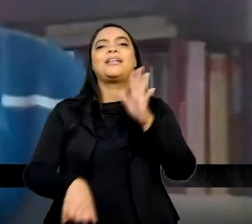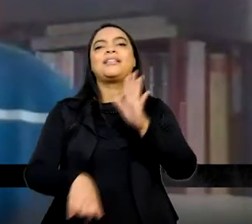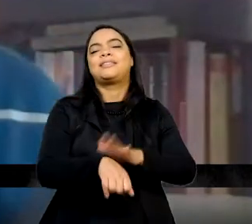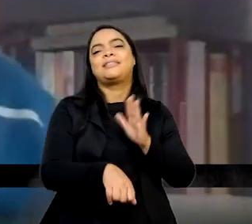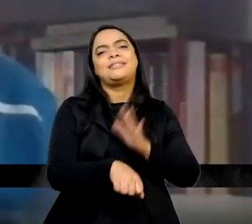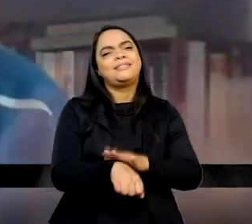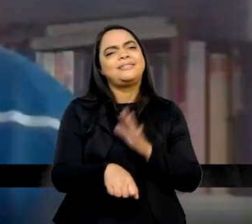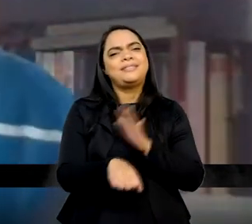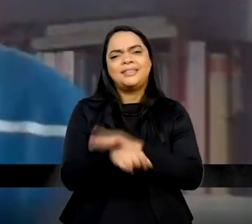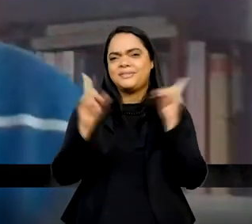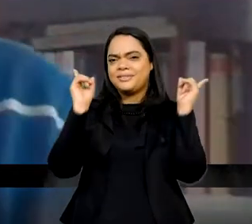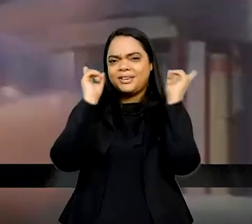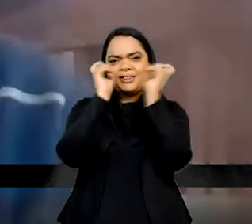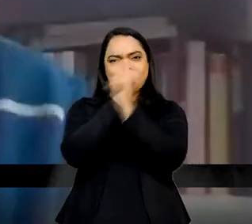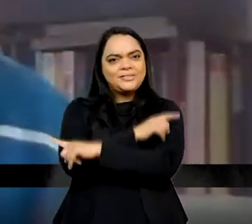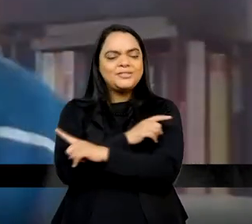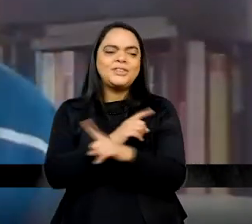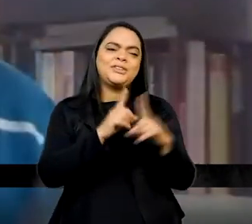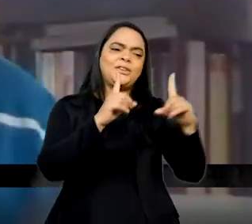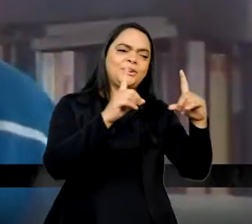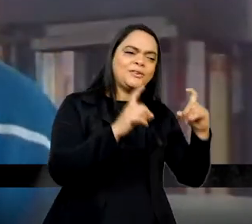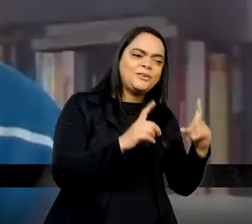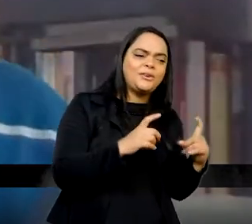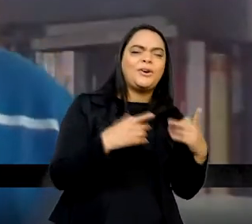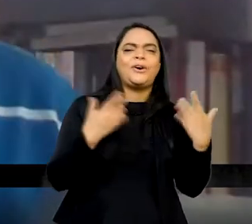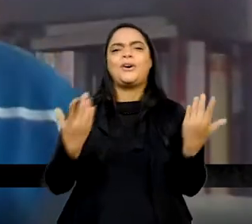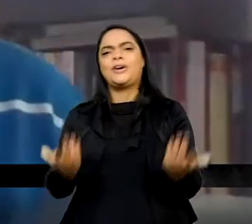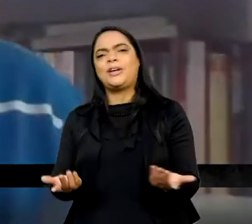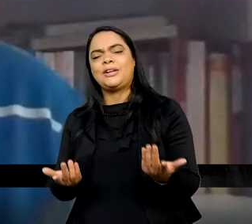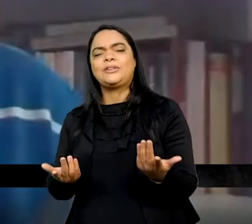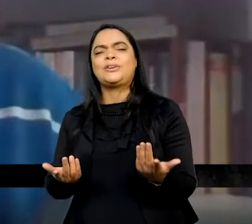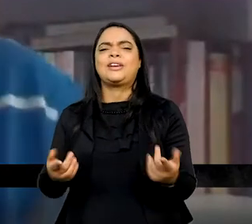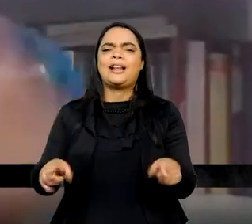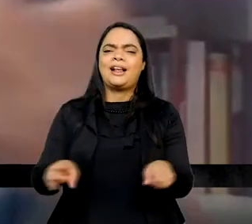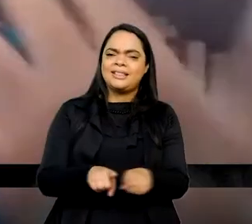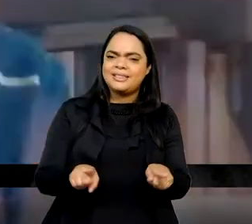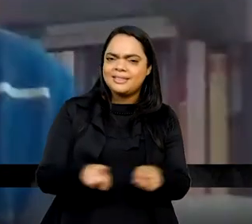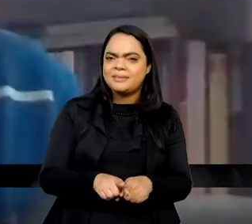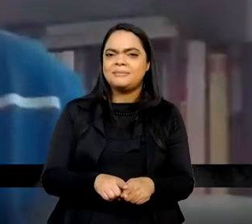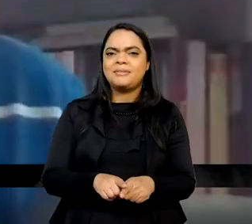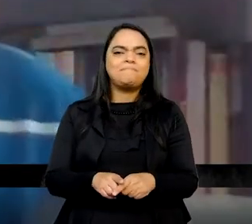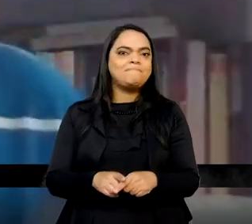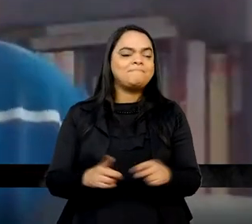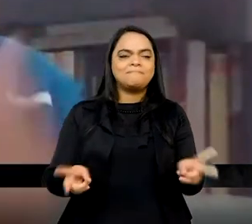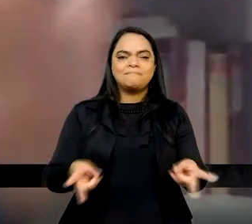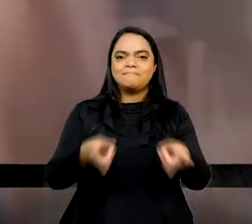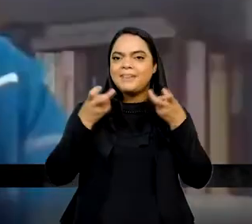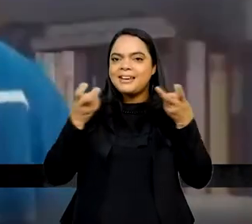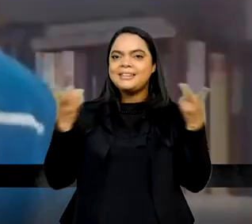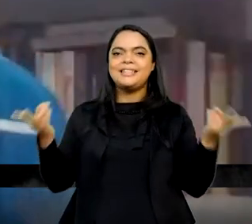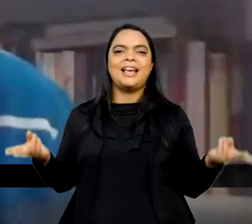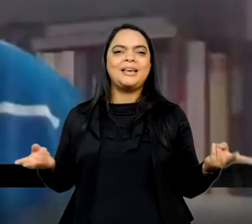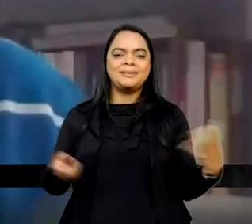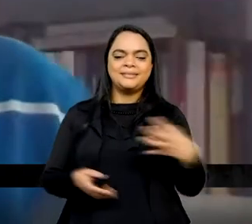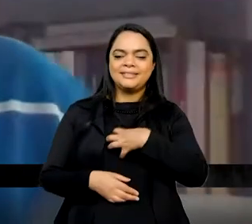muito complicado, hoje você fotografa, você vê logo, né? Mas a emoção de você fotografar aí e